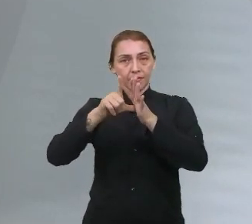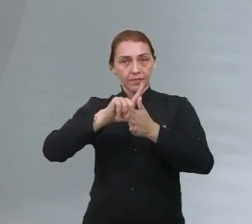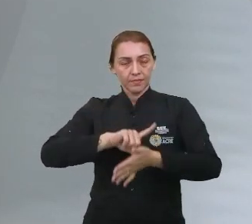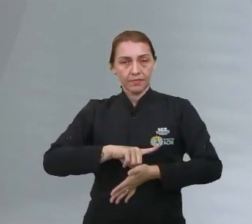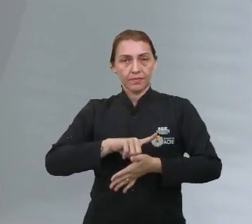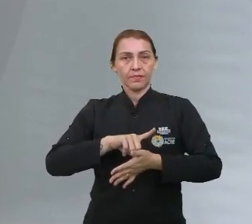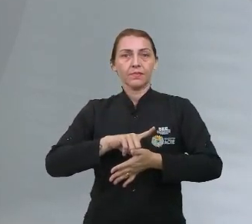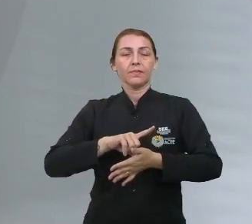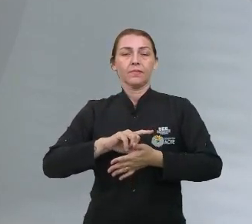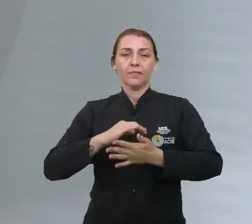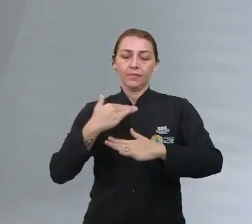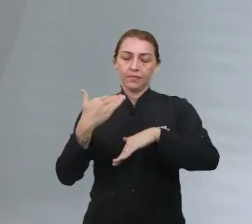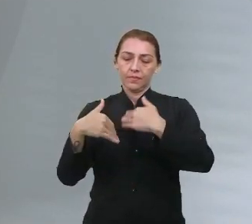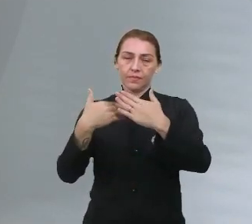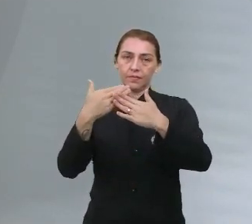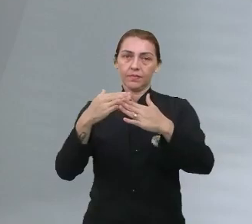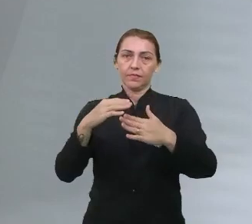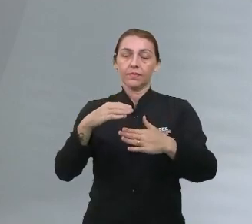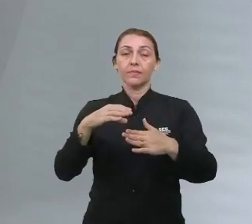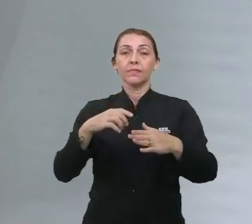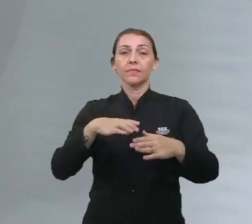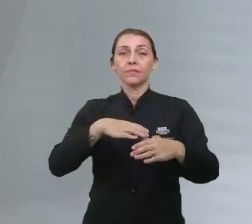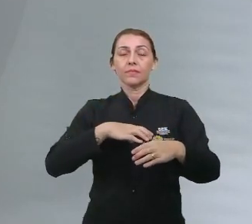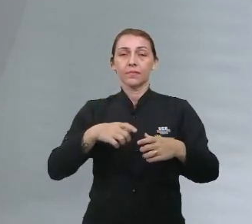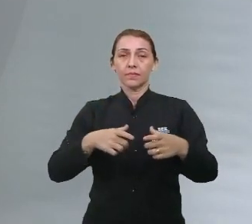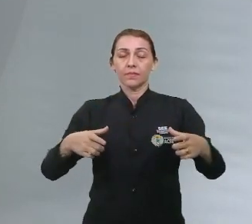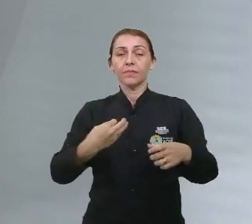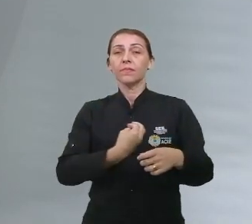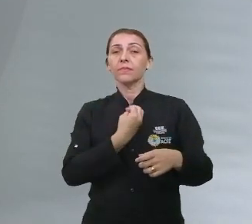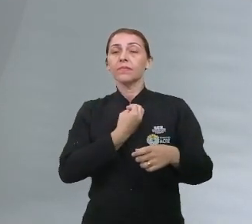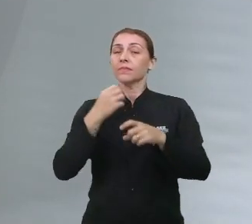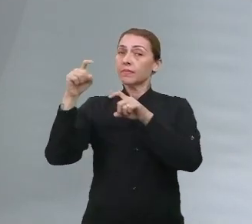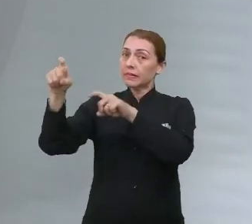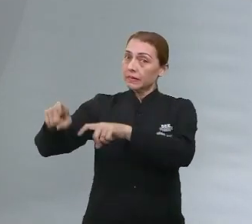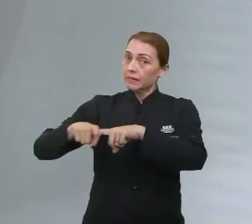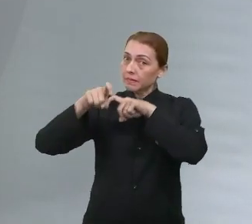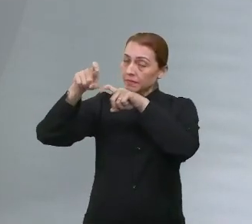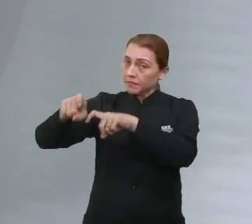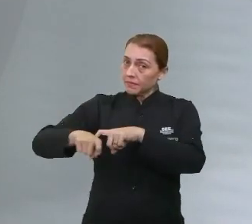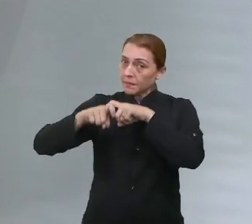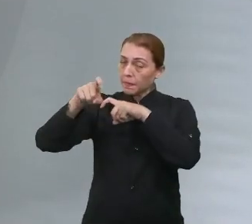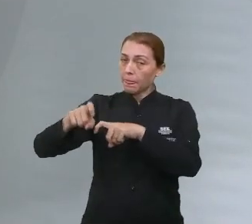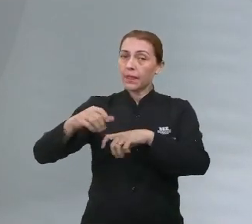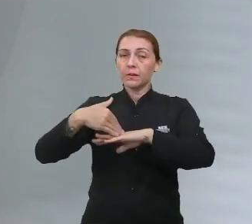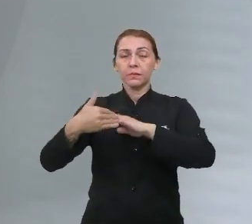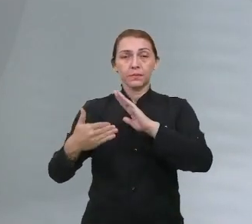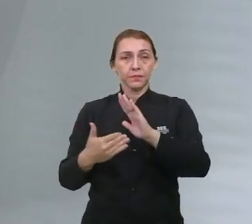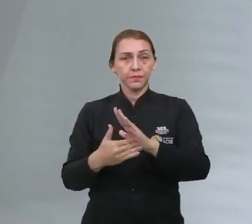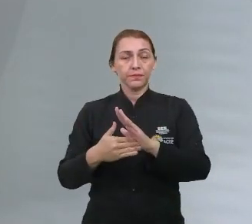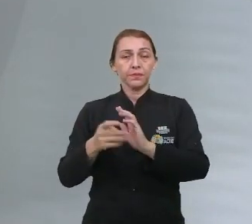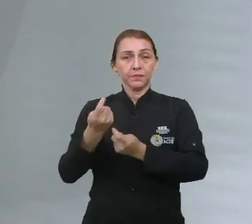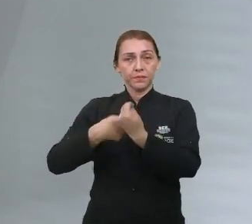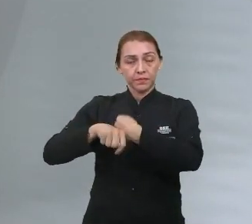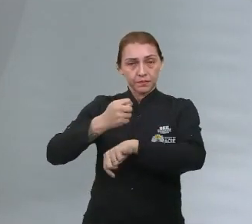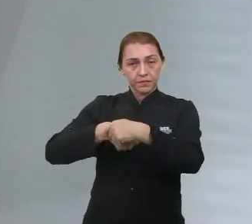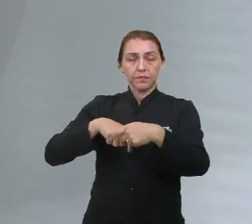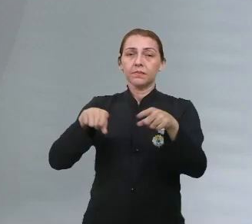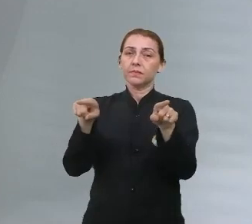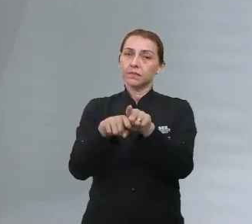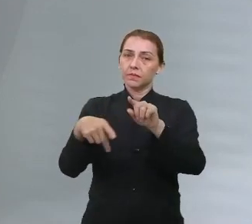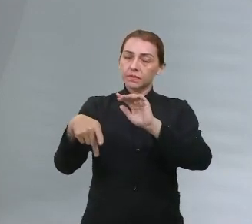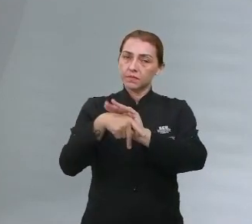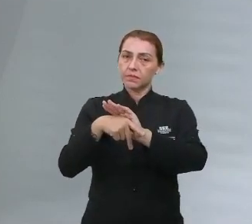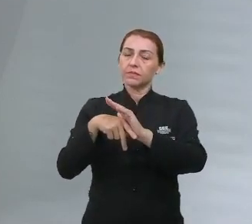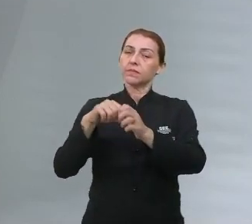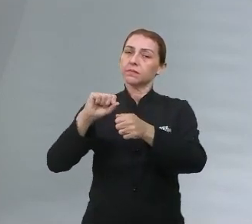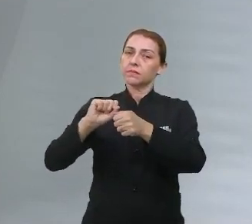do processo de urbanização, maior parte da sua população vivia no campo. E toda atividade econômica também era